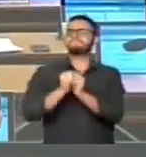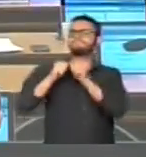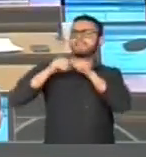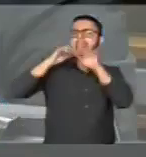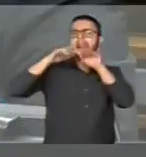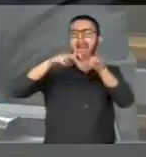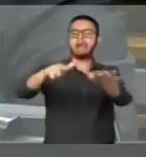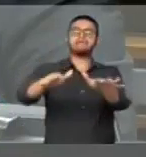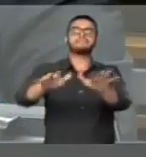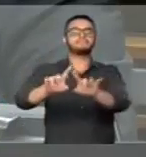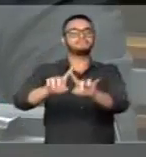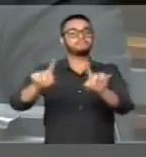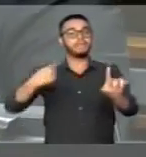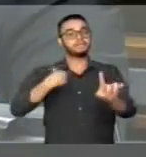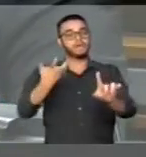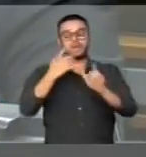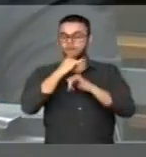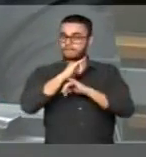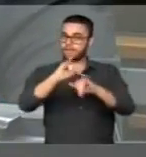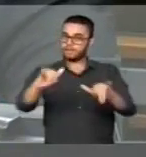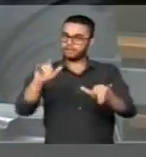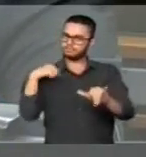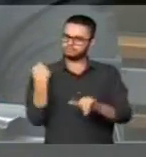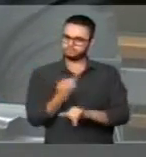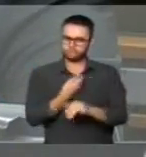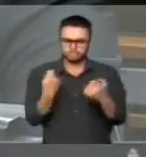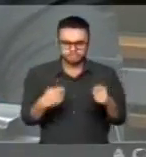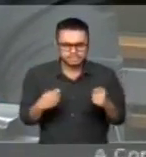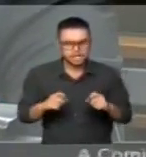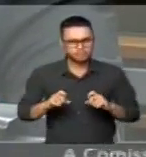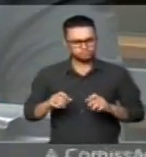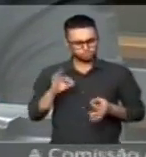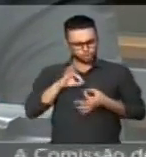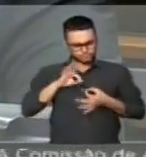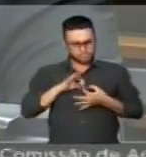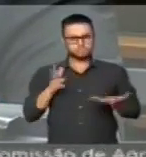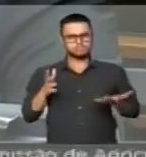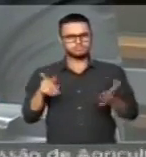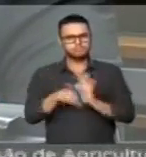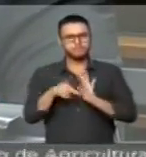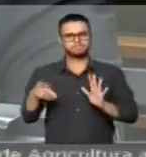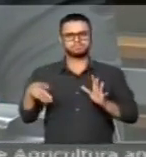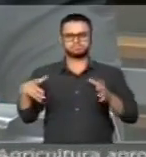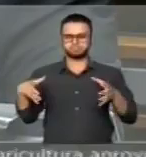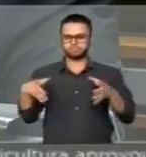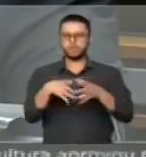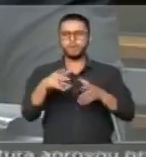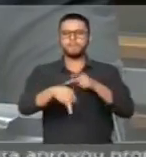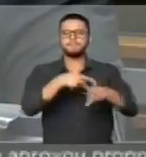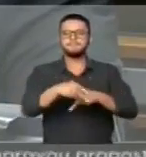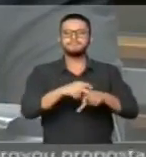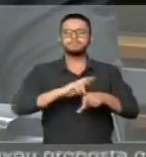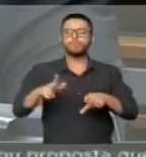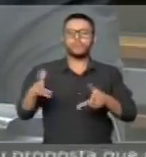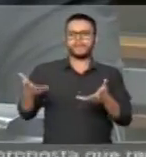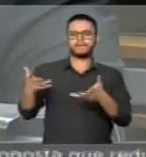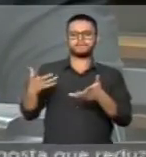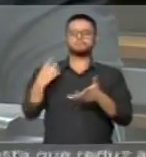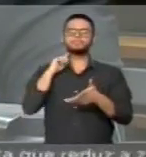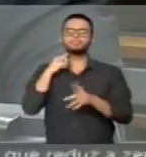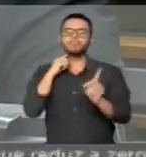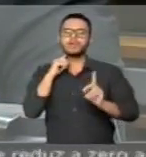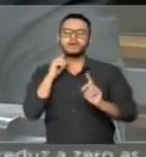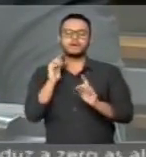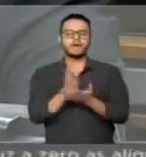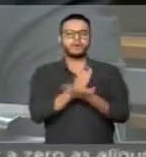quero dizer que nós temos que ter espírito público, não espírito de corpo. Aqueles que dizem que não tiram